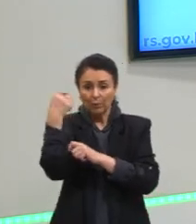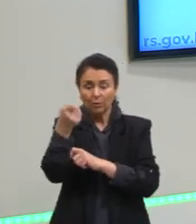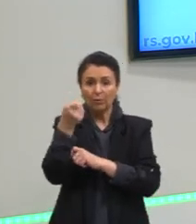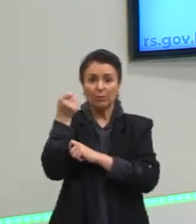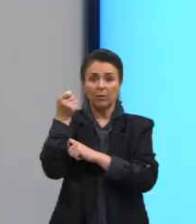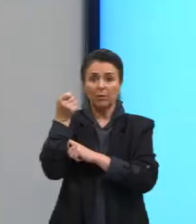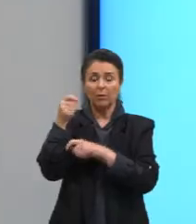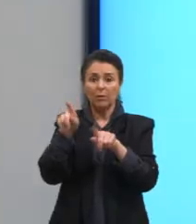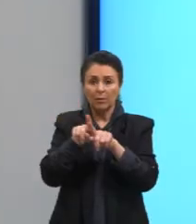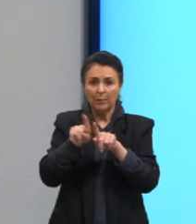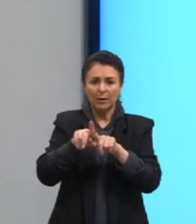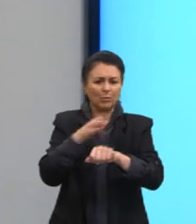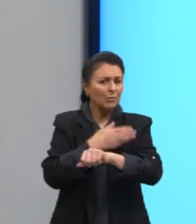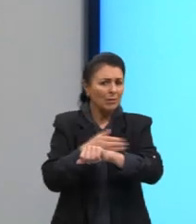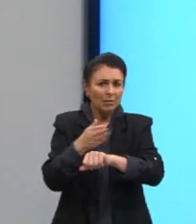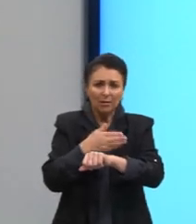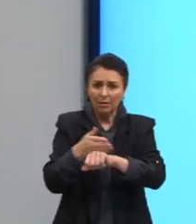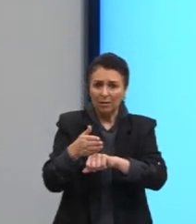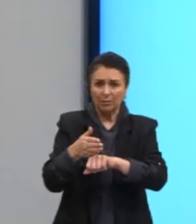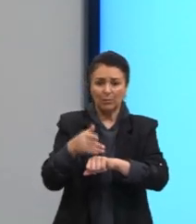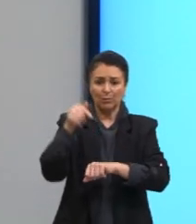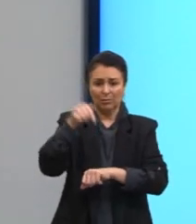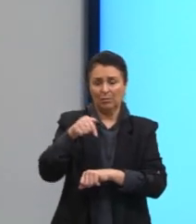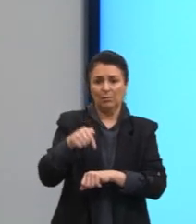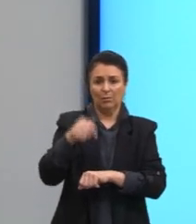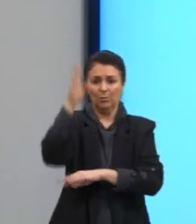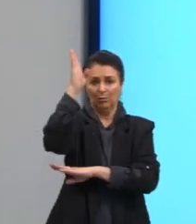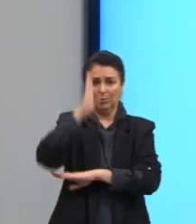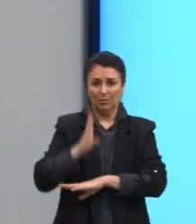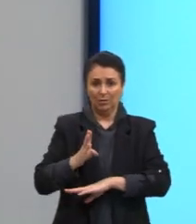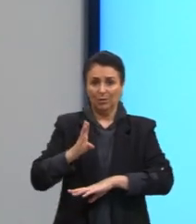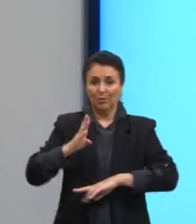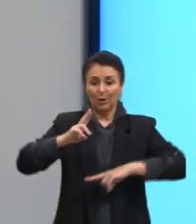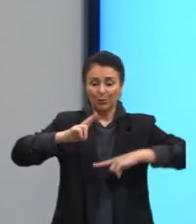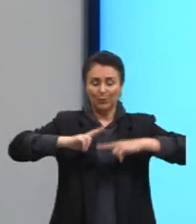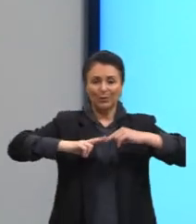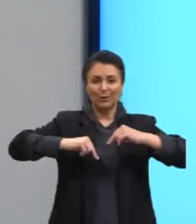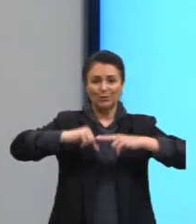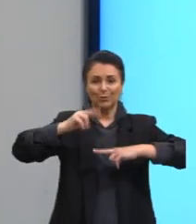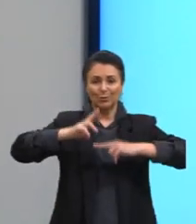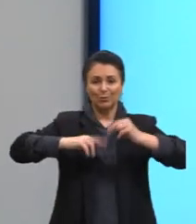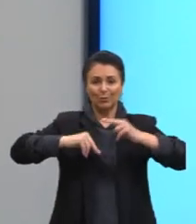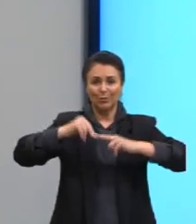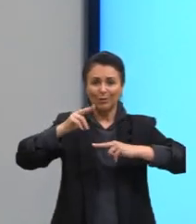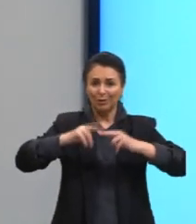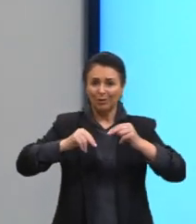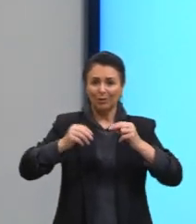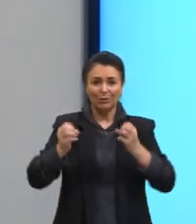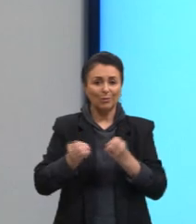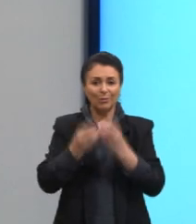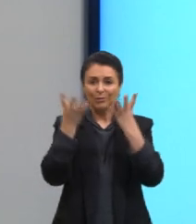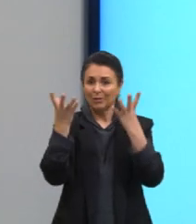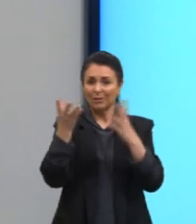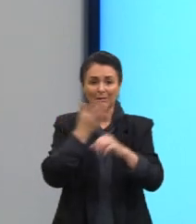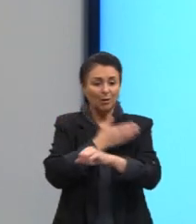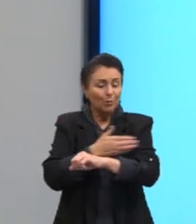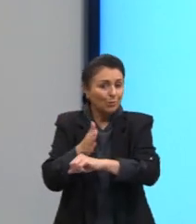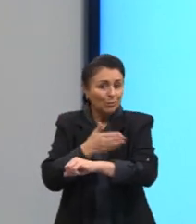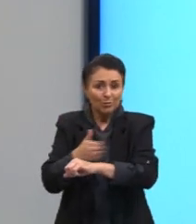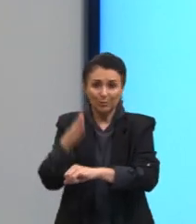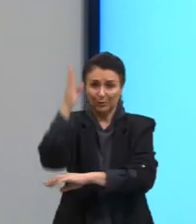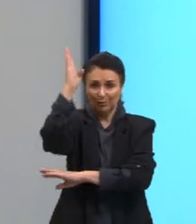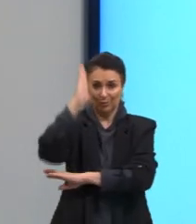diversos hábitos em todo o Brasil a festa de São João né enfim o Brasil todo tem esses hábitos arraigados essa ação